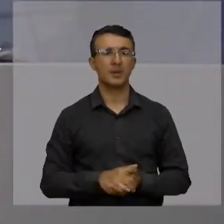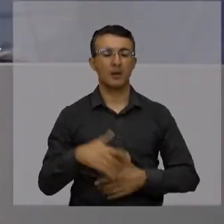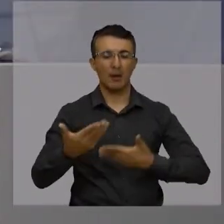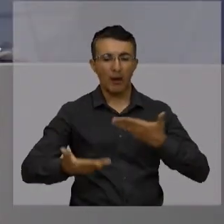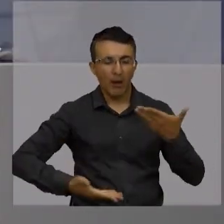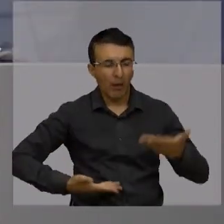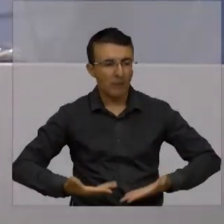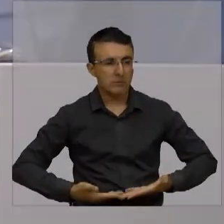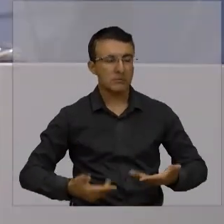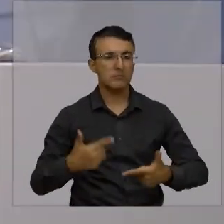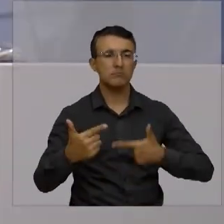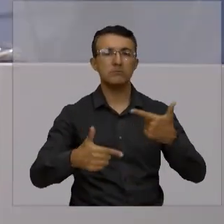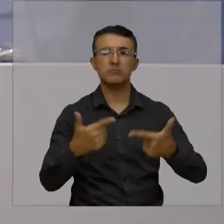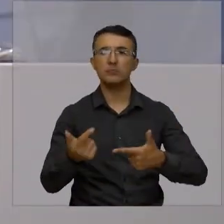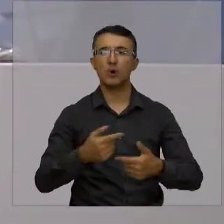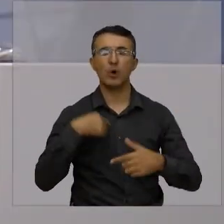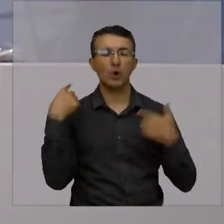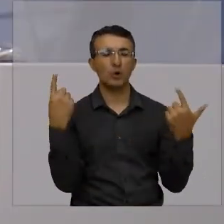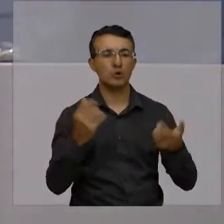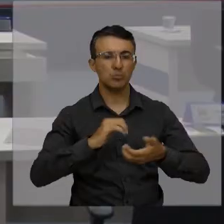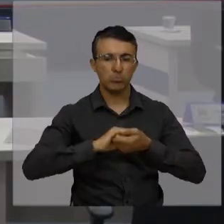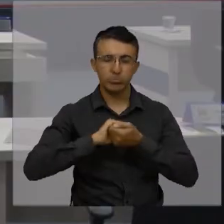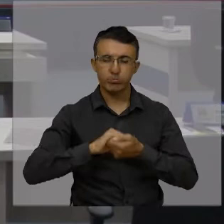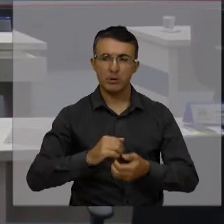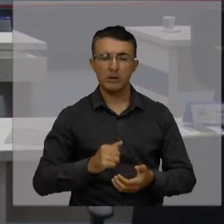nossa saudação e o nosso respeito.